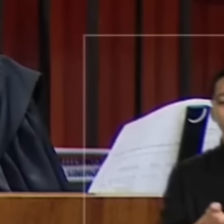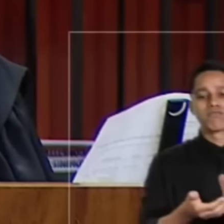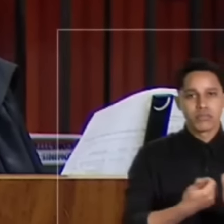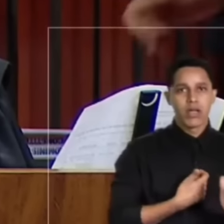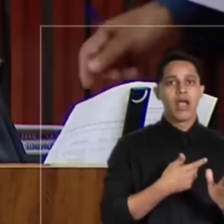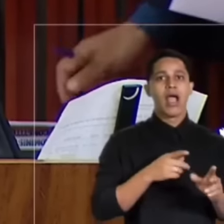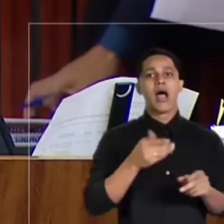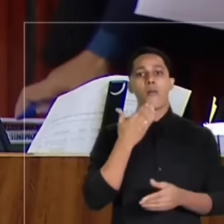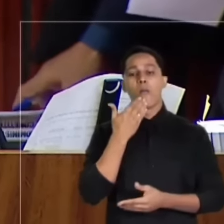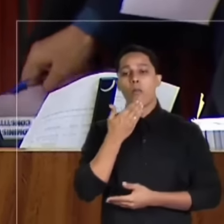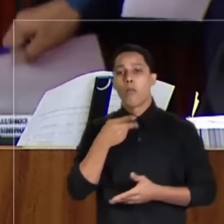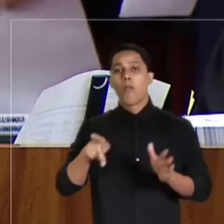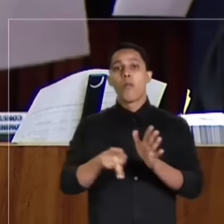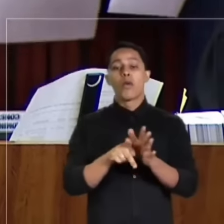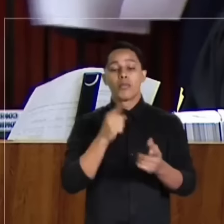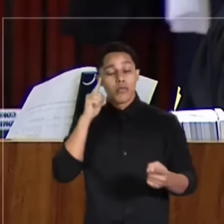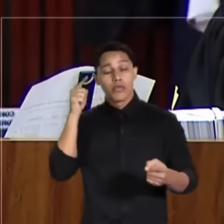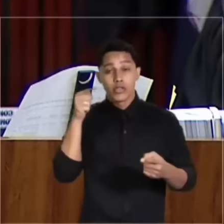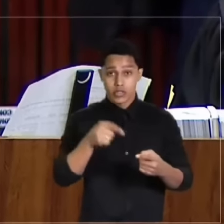história?